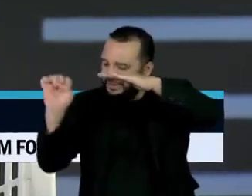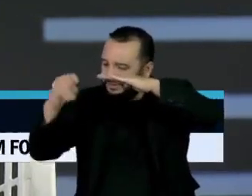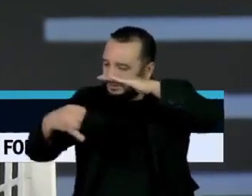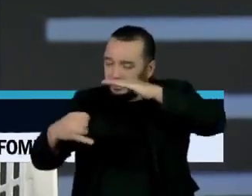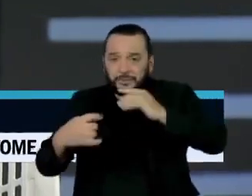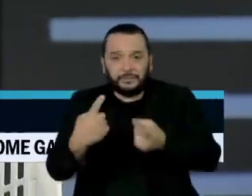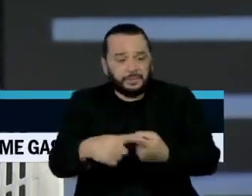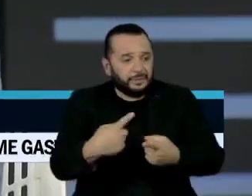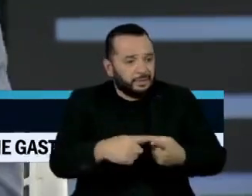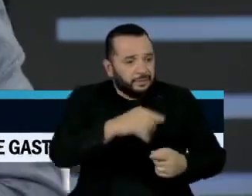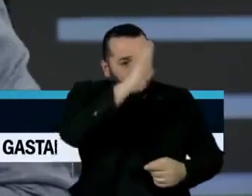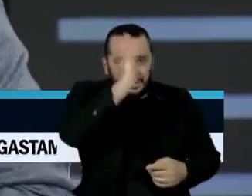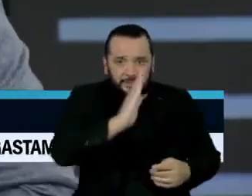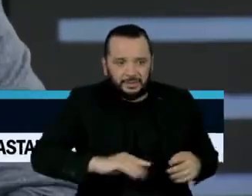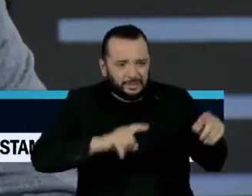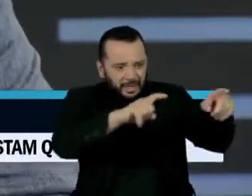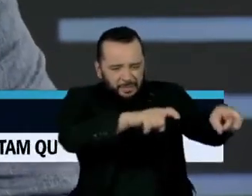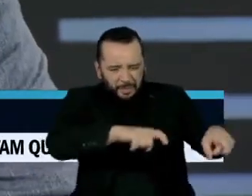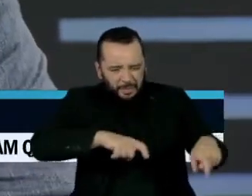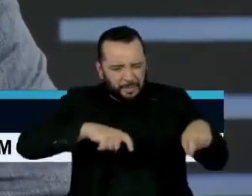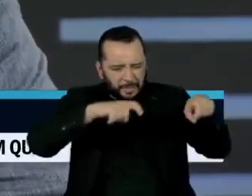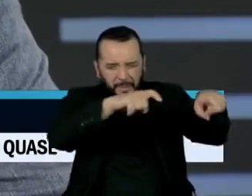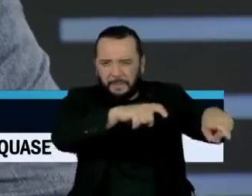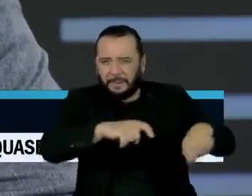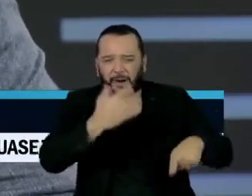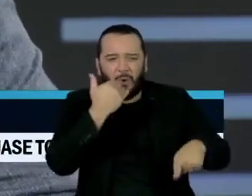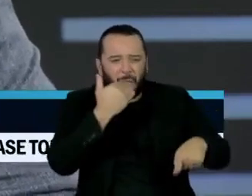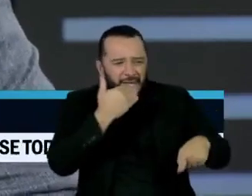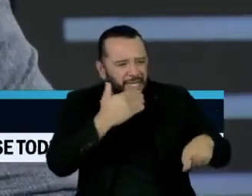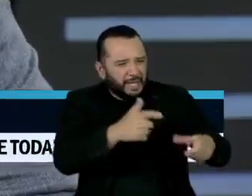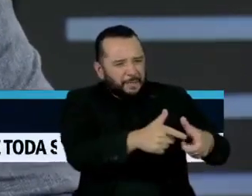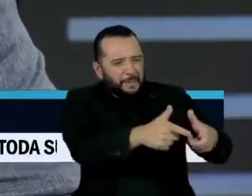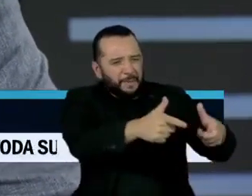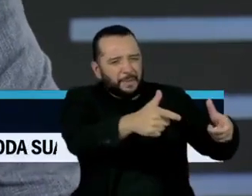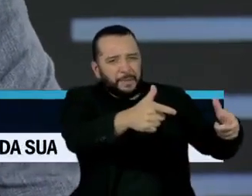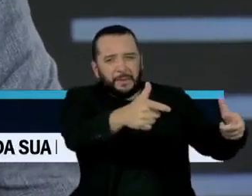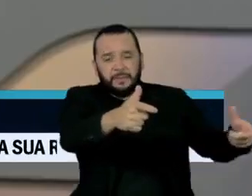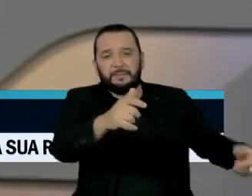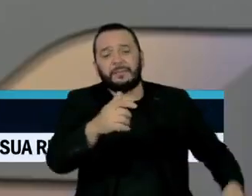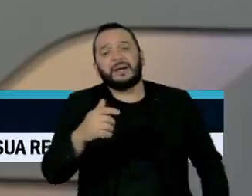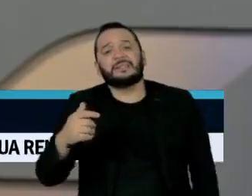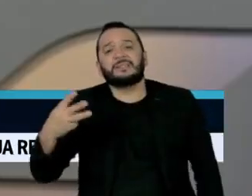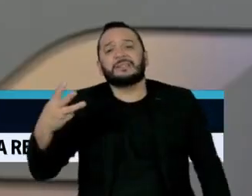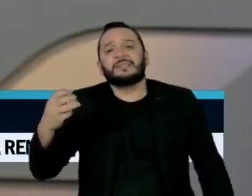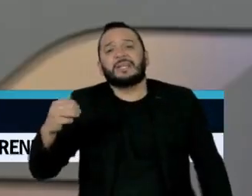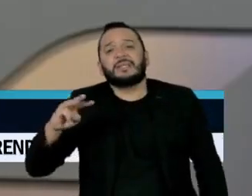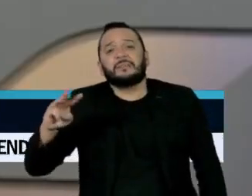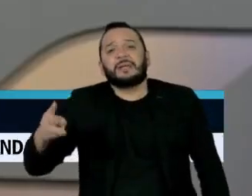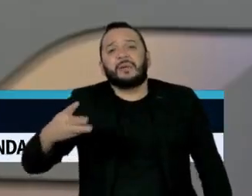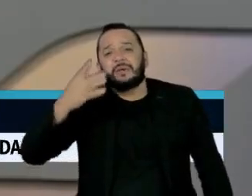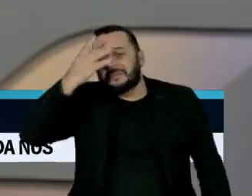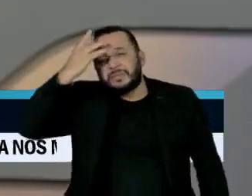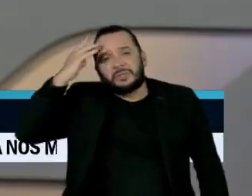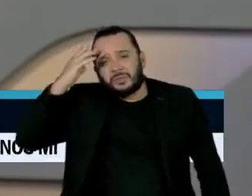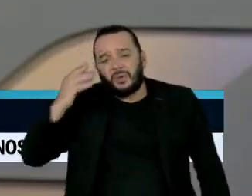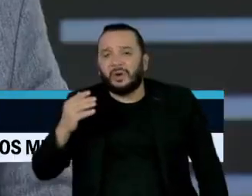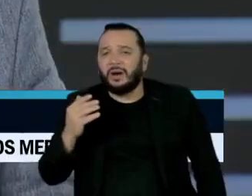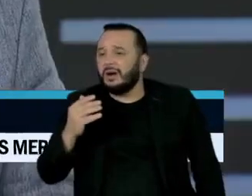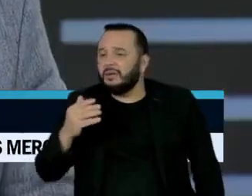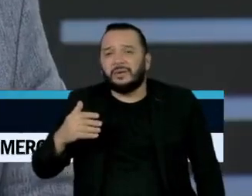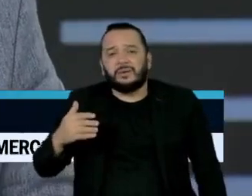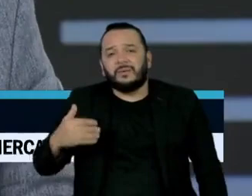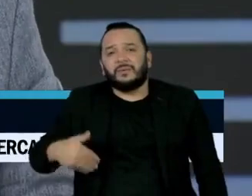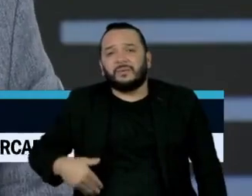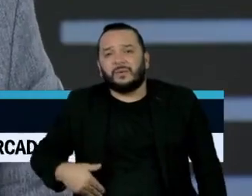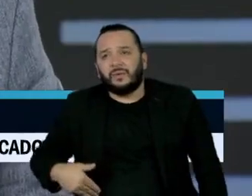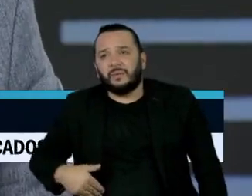da metade da população, são mais de 30 milhões com insegurança alimentar absoluta, mas mais da metade da população